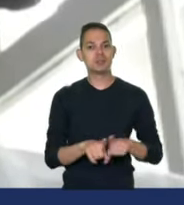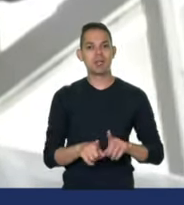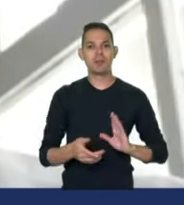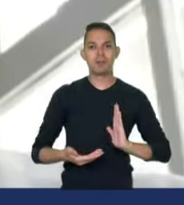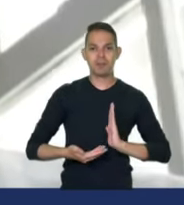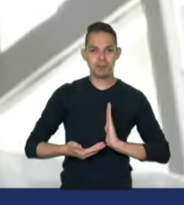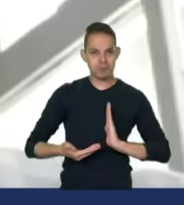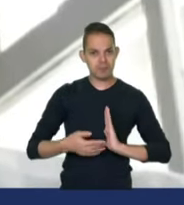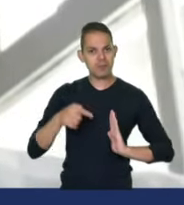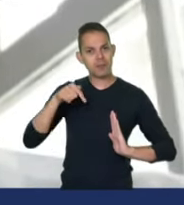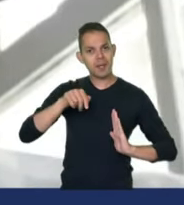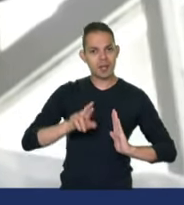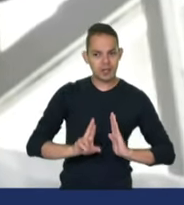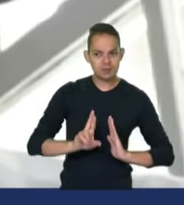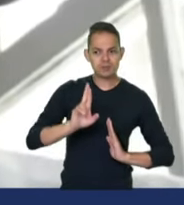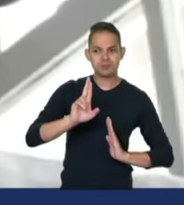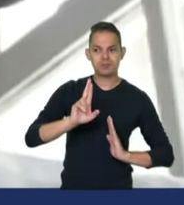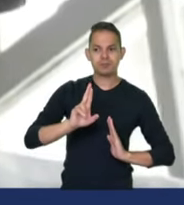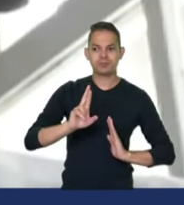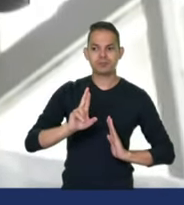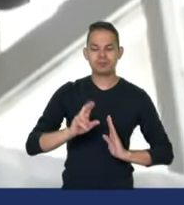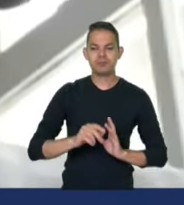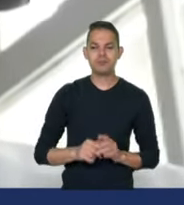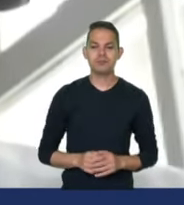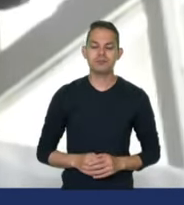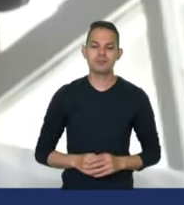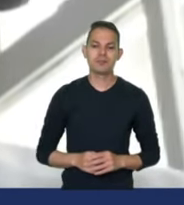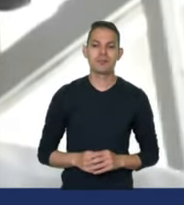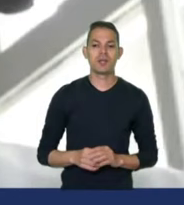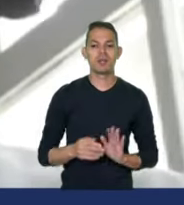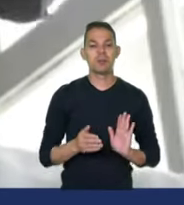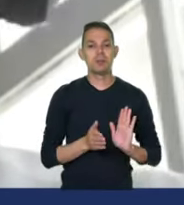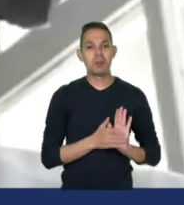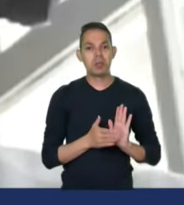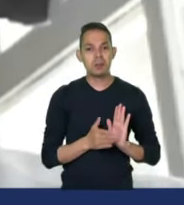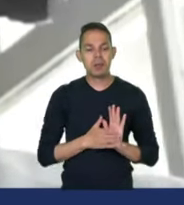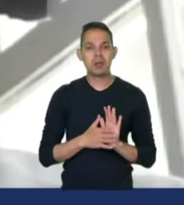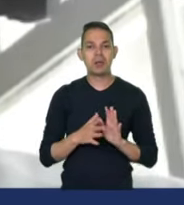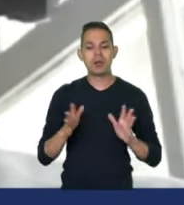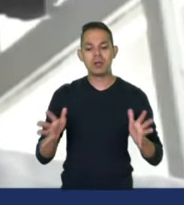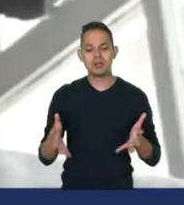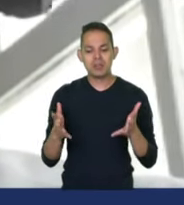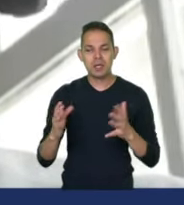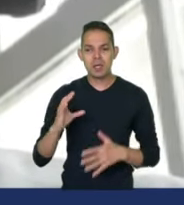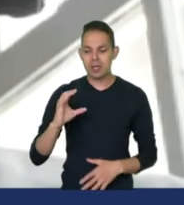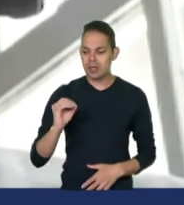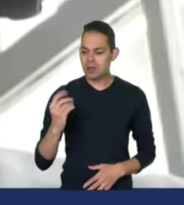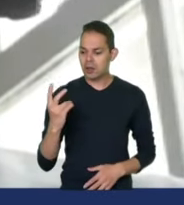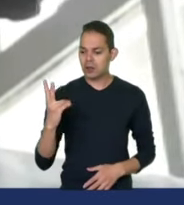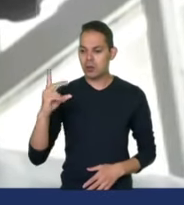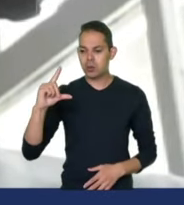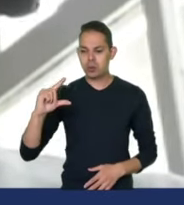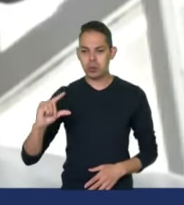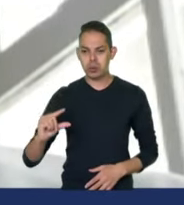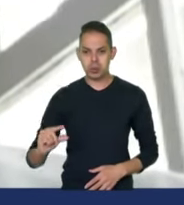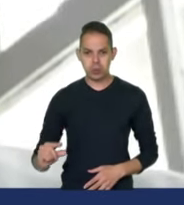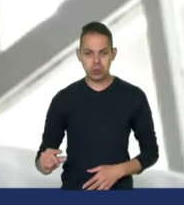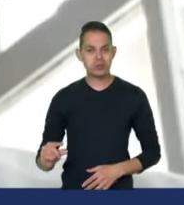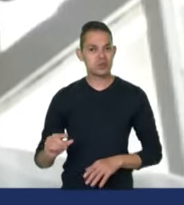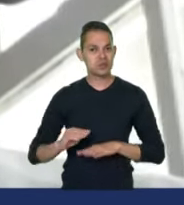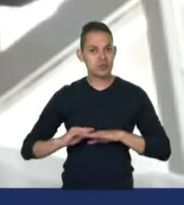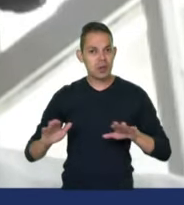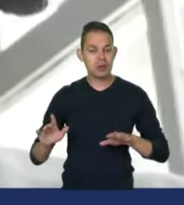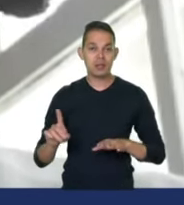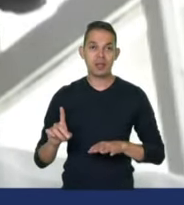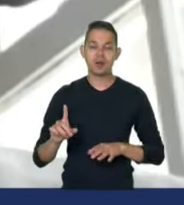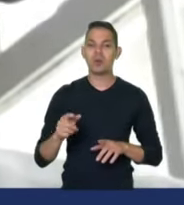e deve ir para além das propostas ou da promoção de descarbonização da matriz energética global. E eu falo